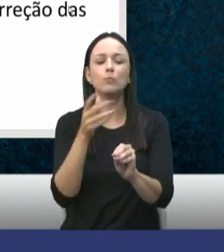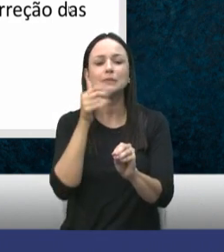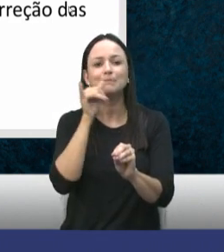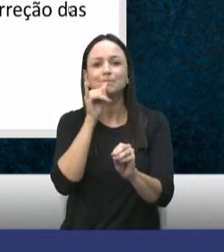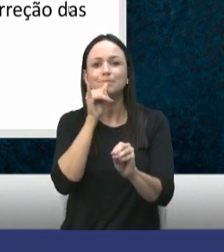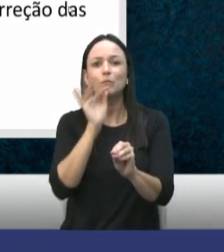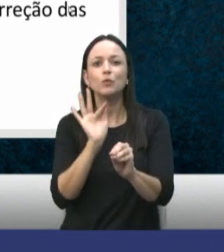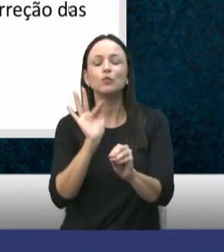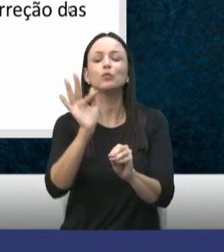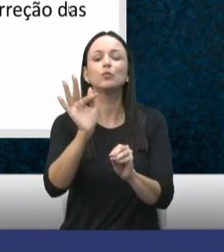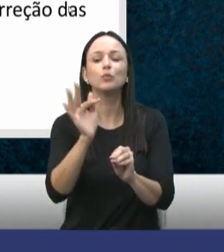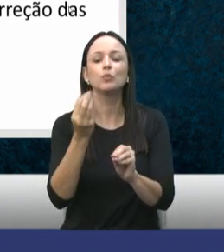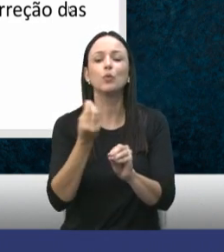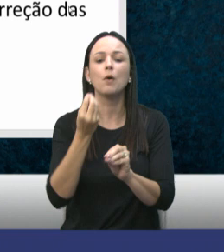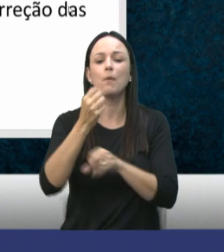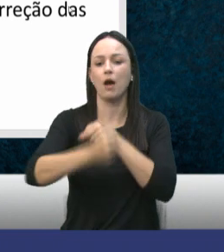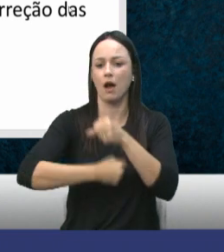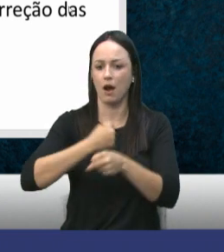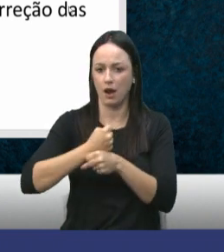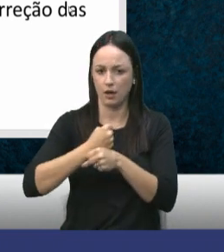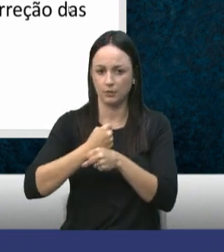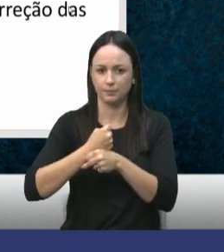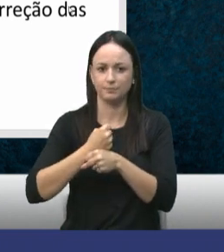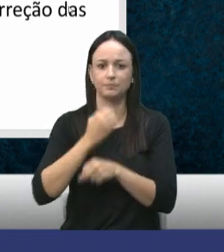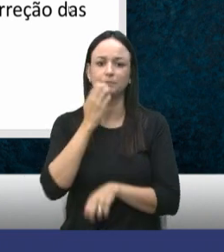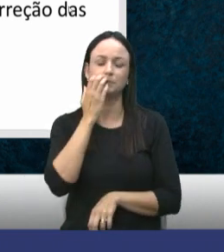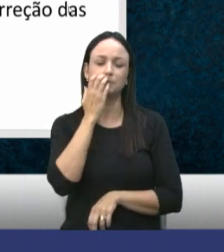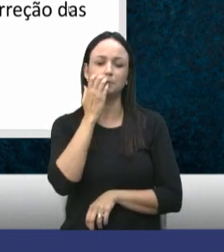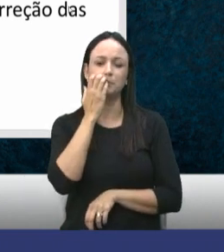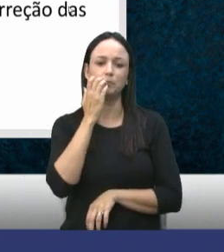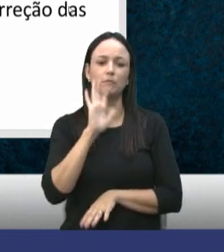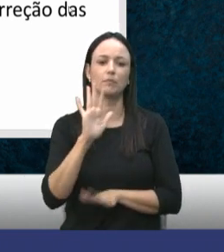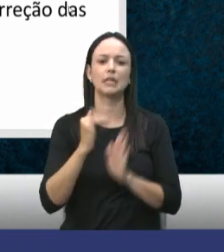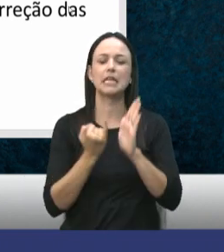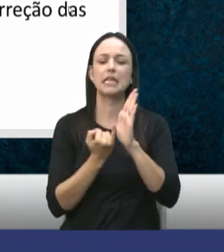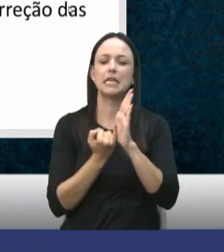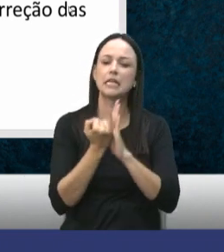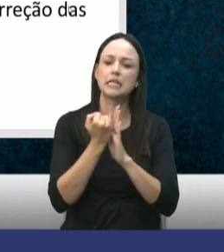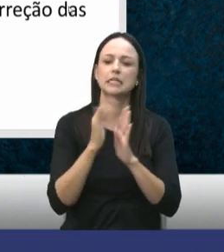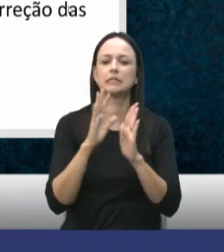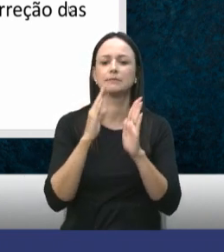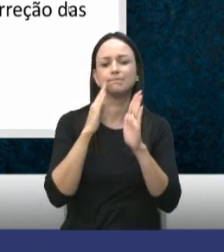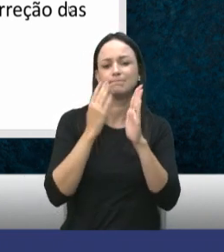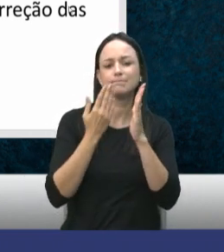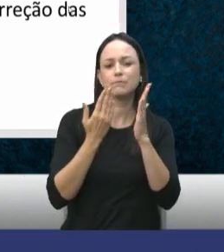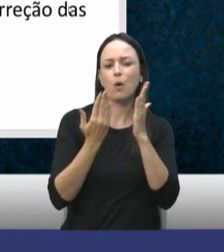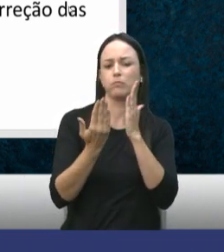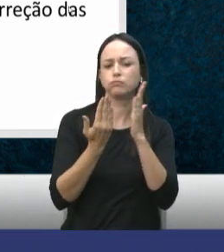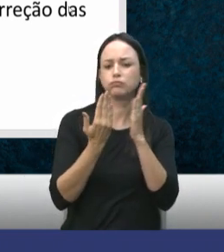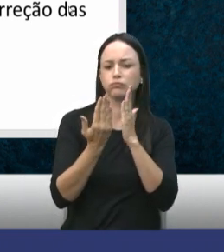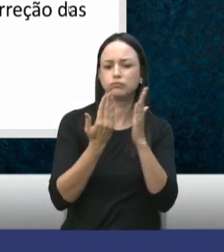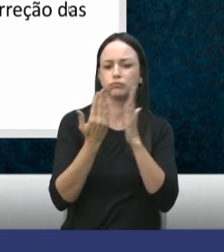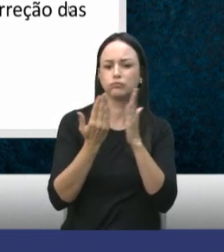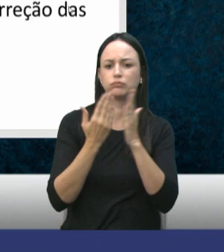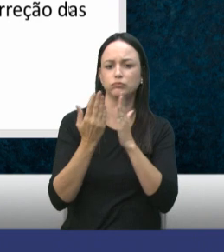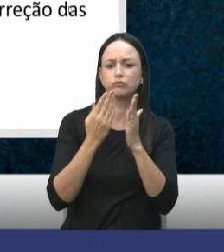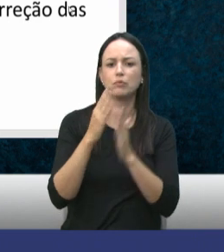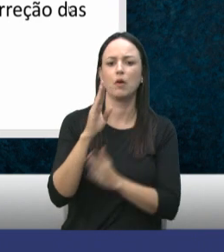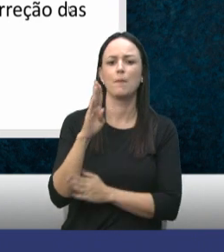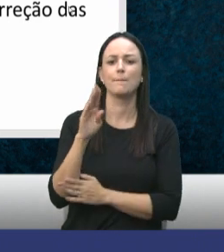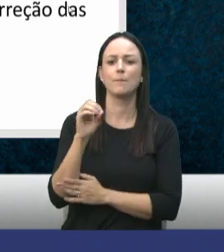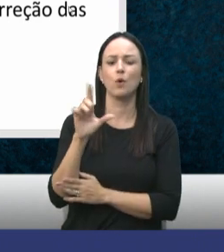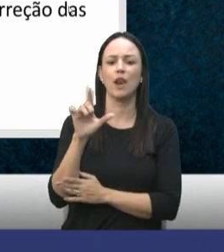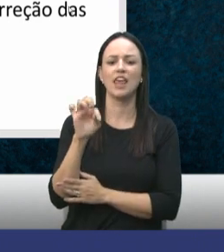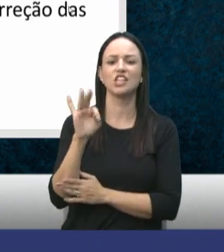subsequente. Nós utilizamos como índices de parâmetro o boletim Focus do Banco Central